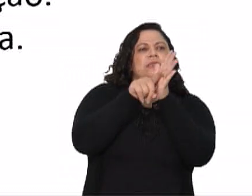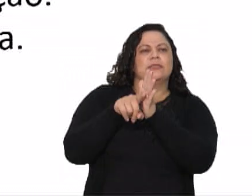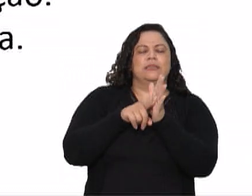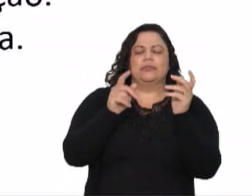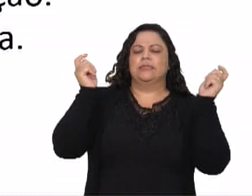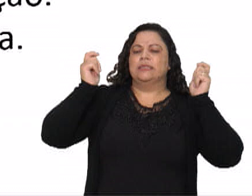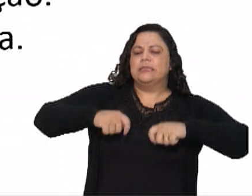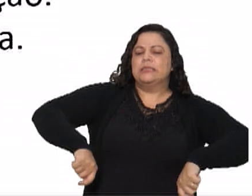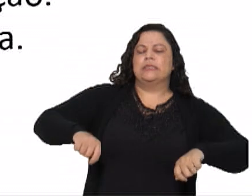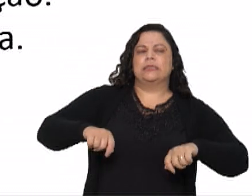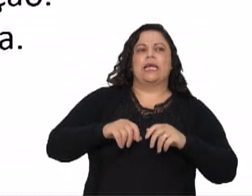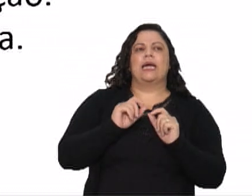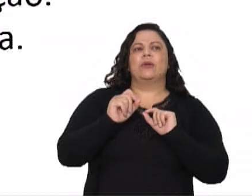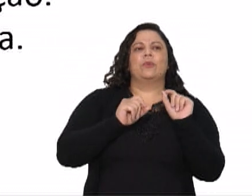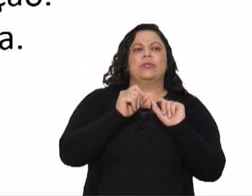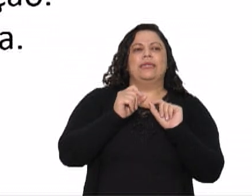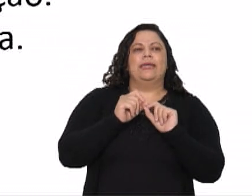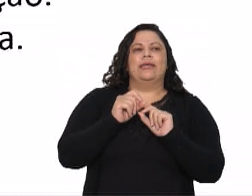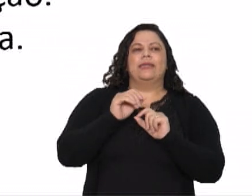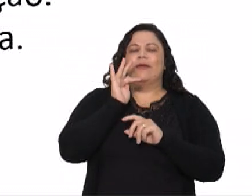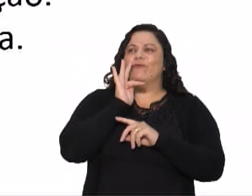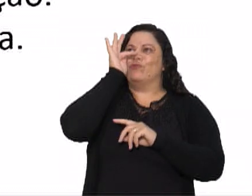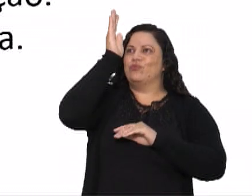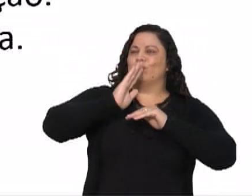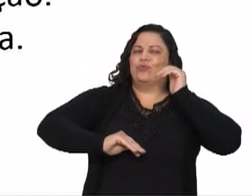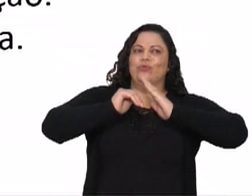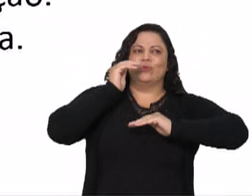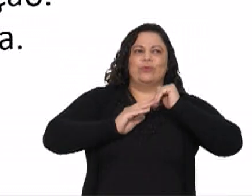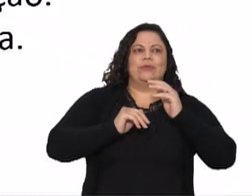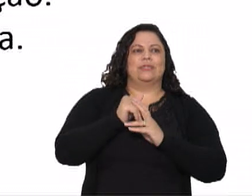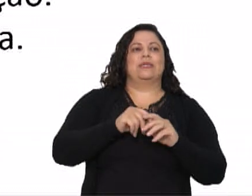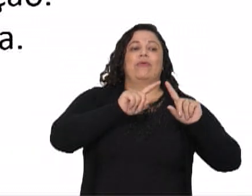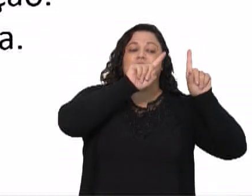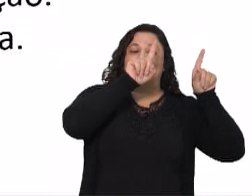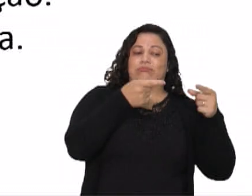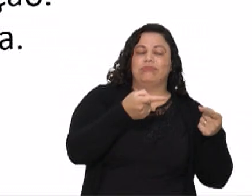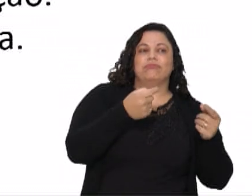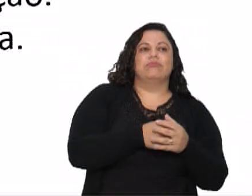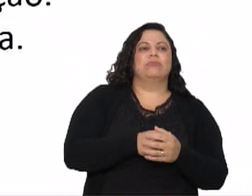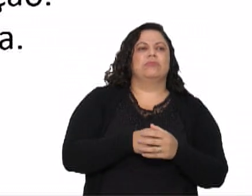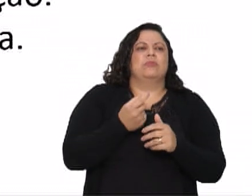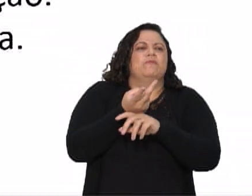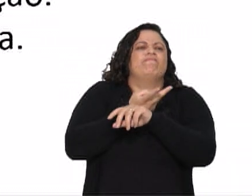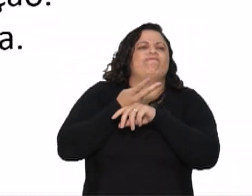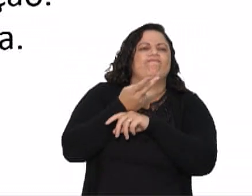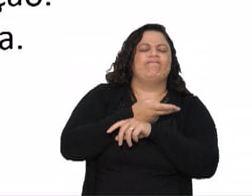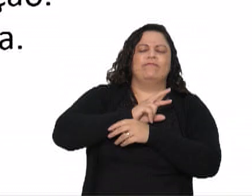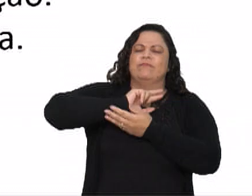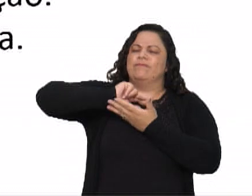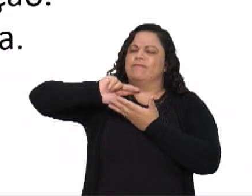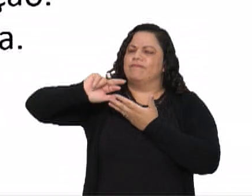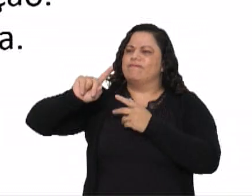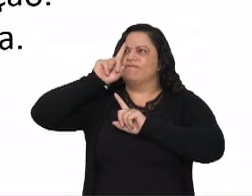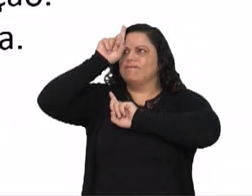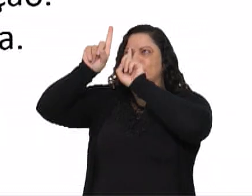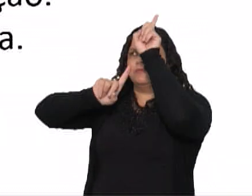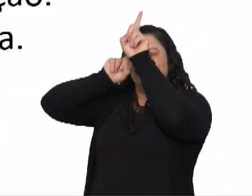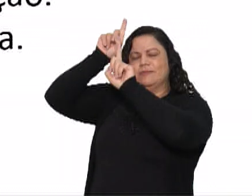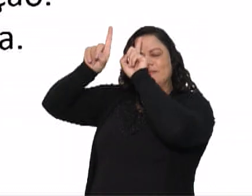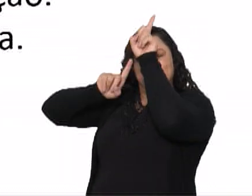da futura construção. Buscar elementos para uma ideia criativa. Pesquisar